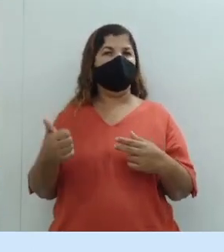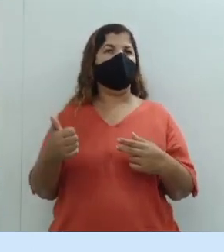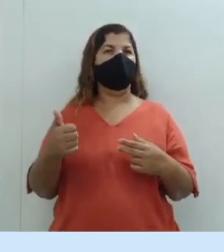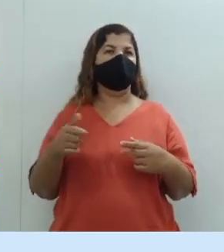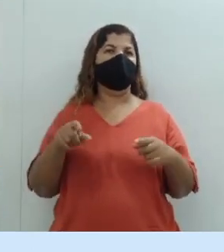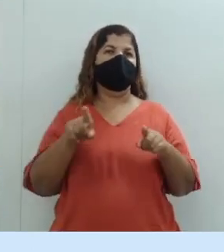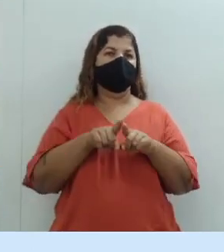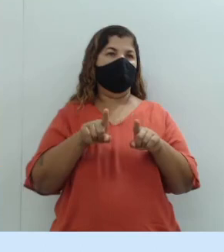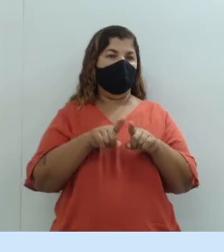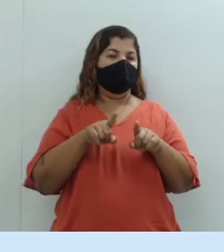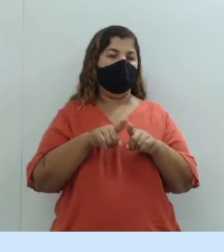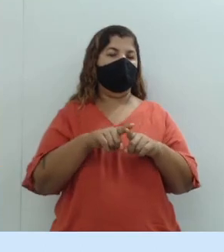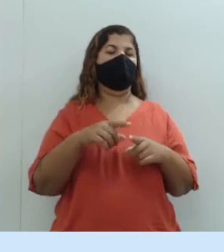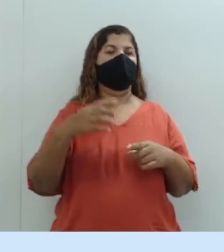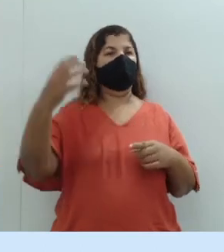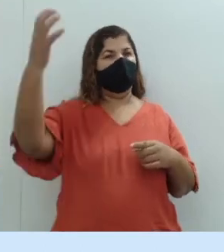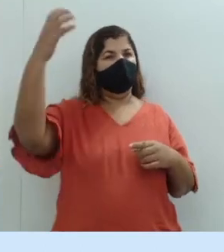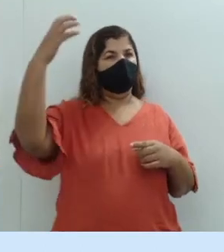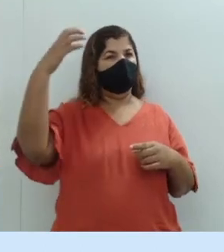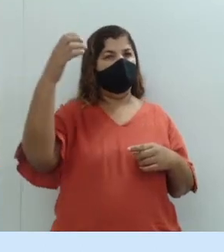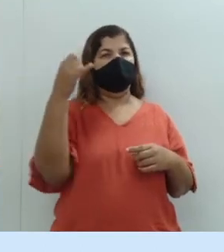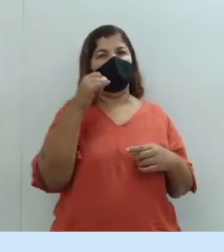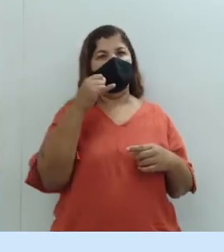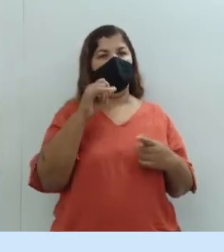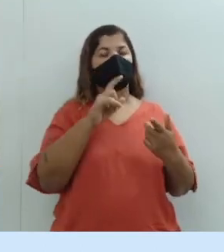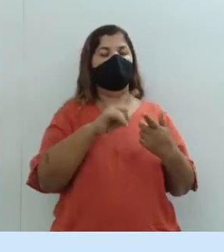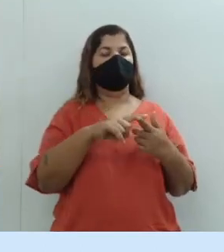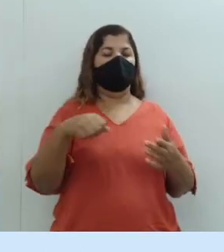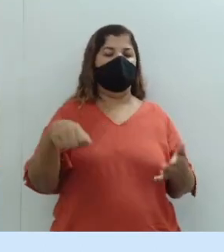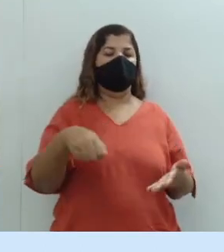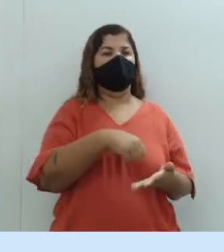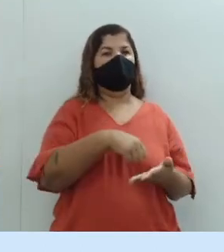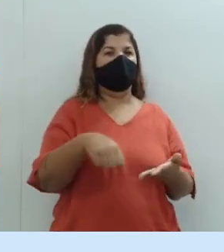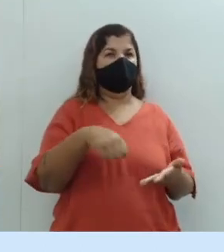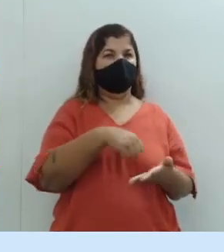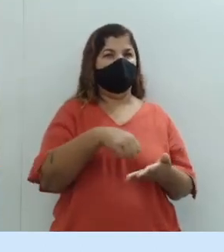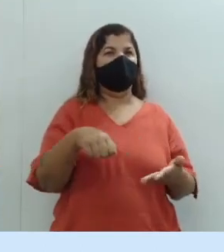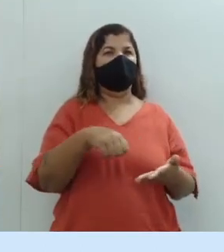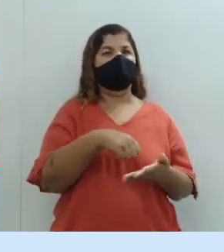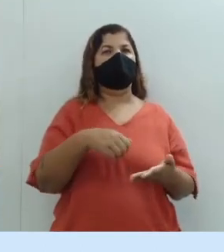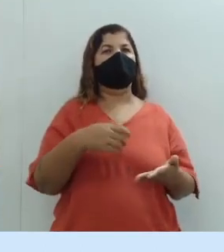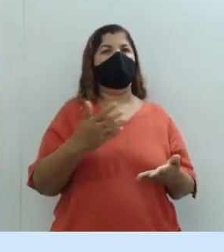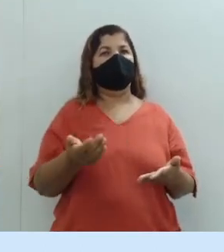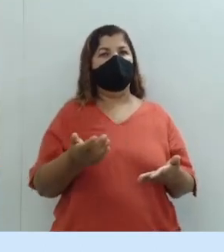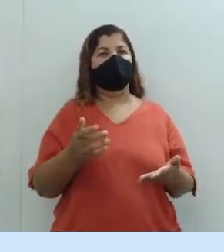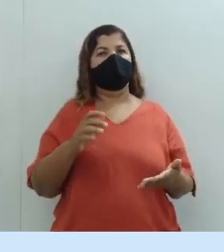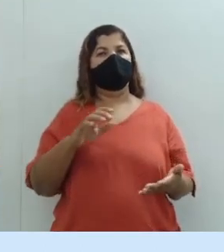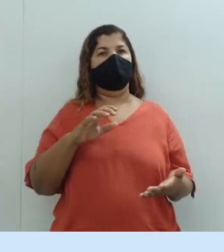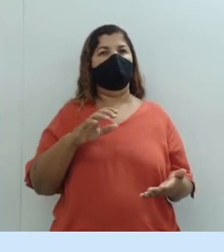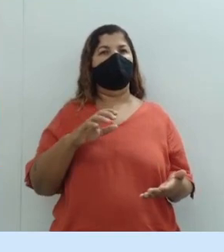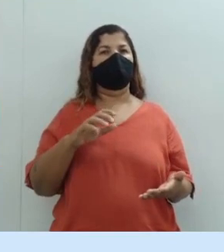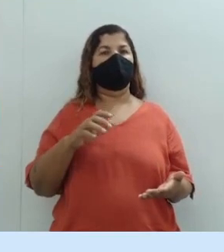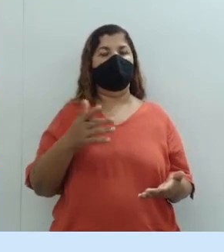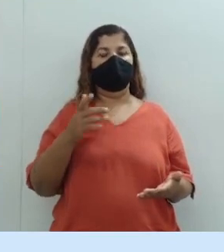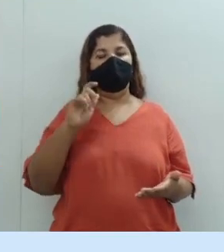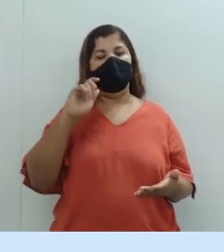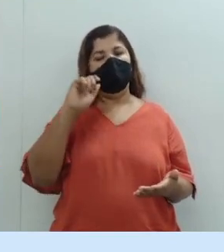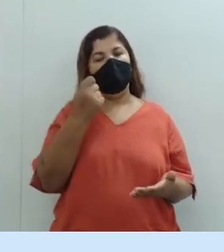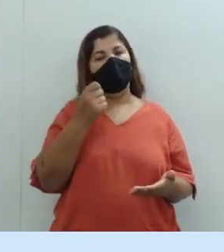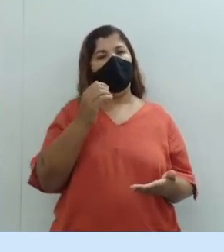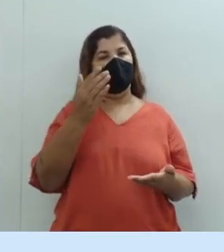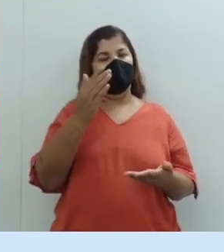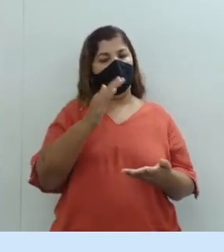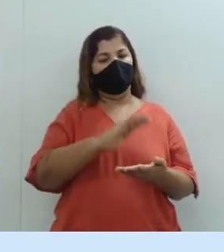como o chuveiro elétrico é uma vantagem, assim como o ferro de passar roupa é uma vantagem, assim como aquela máquina lá de assar pão, né, aquela